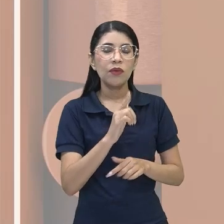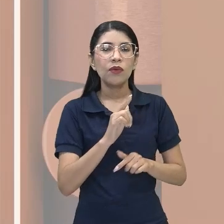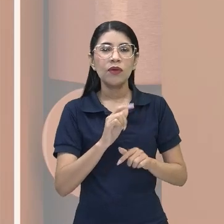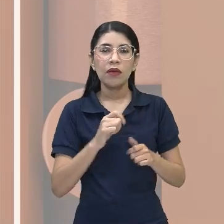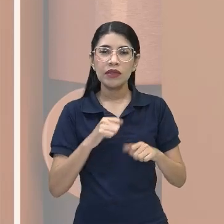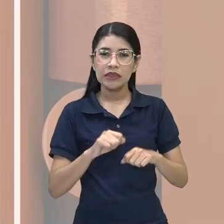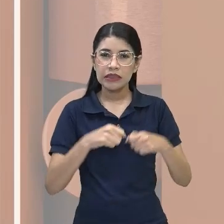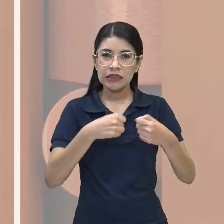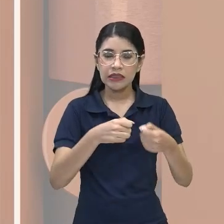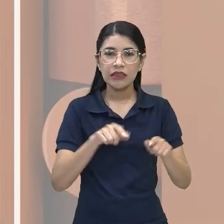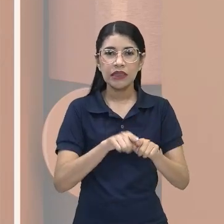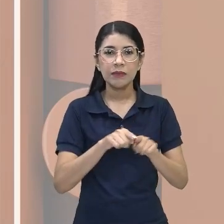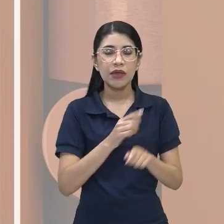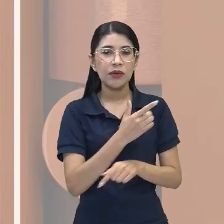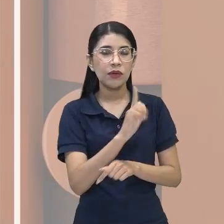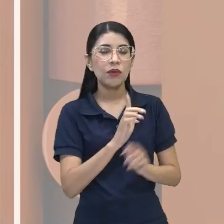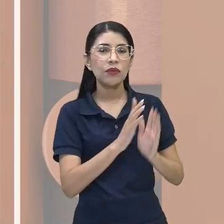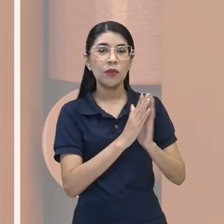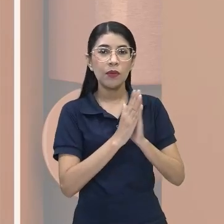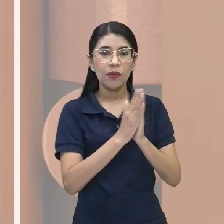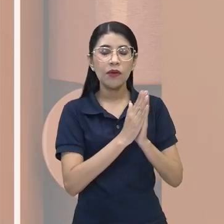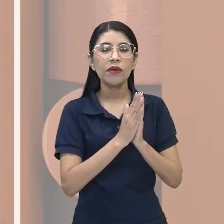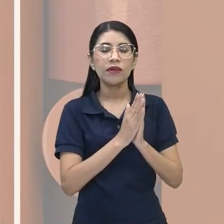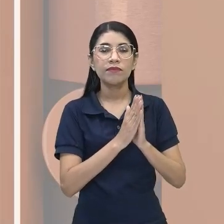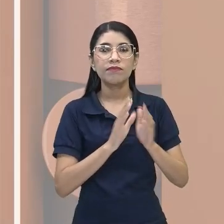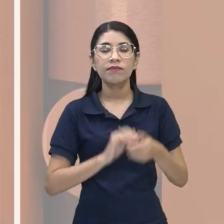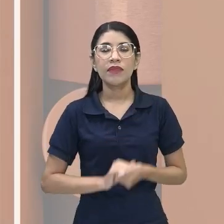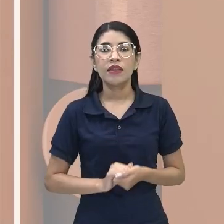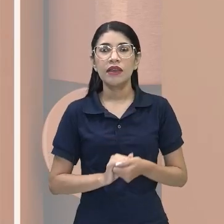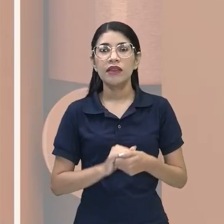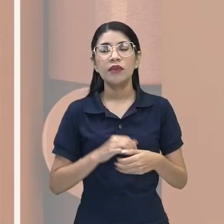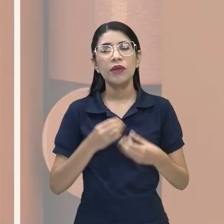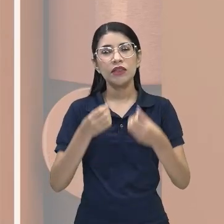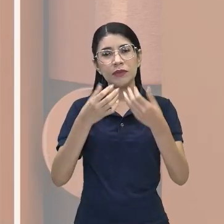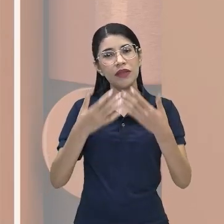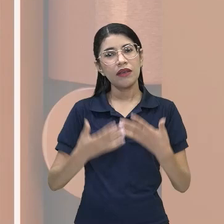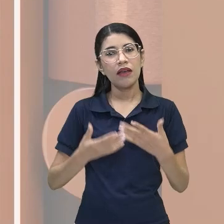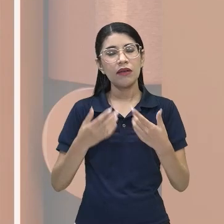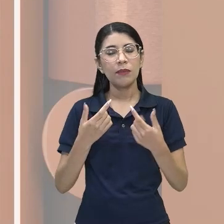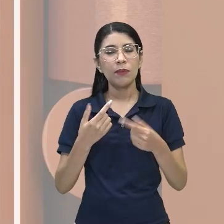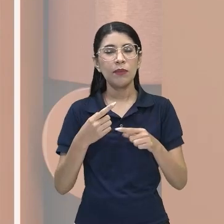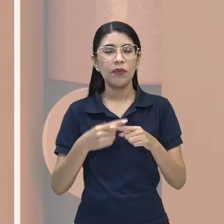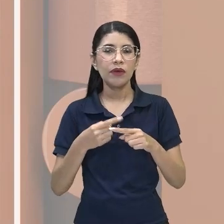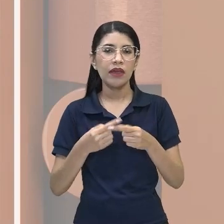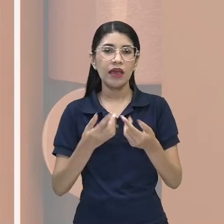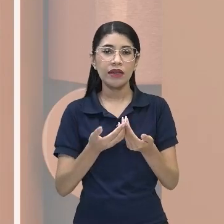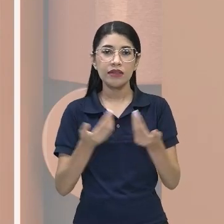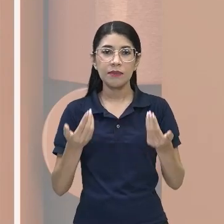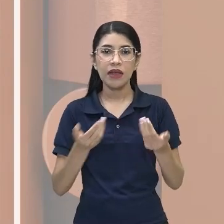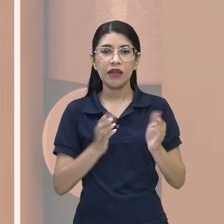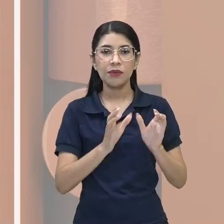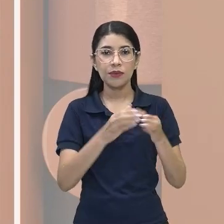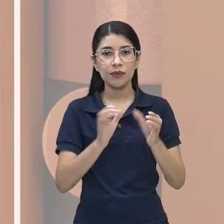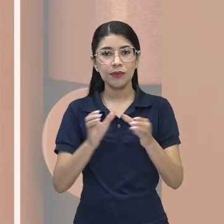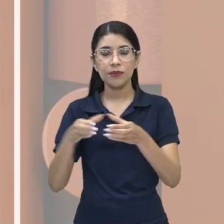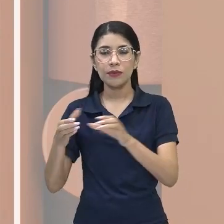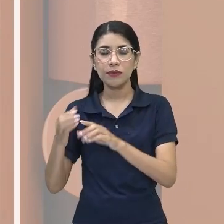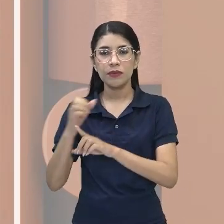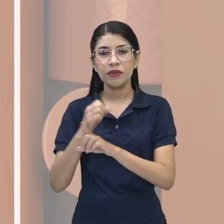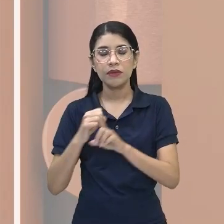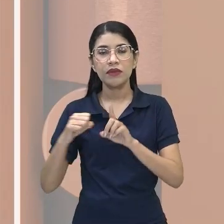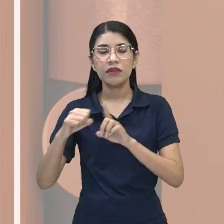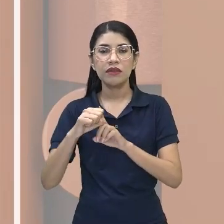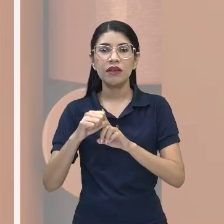batalhassem e outros rezassem. Então, dessa forma, ele justificava essa divisão estamental da